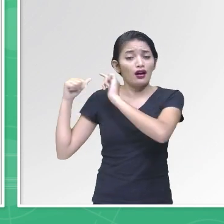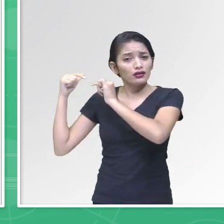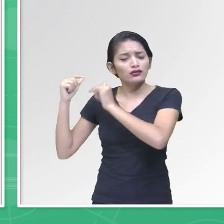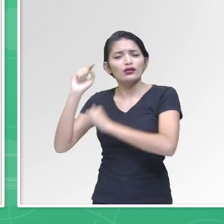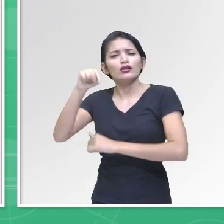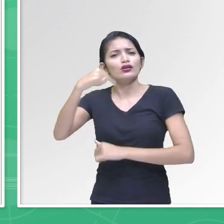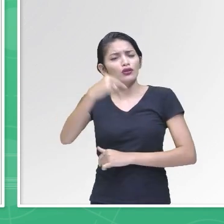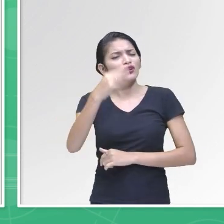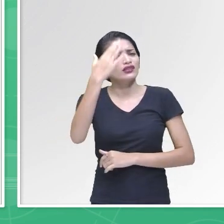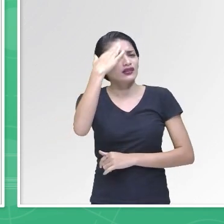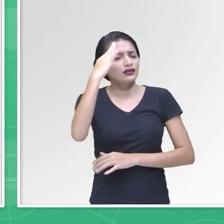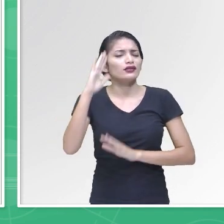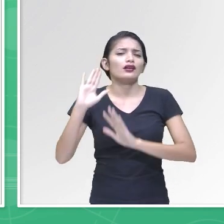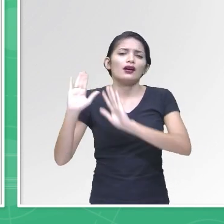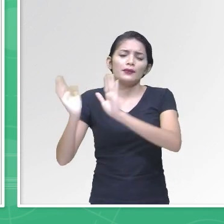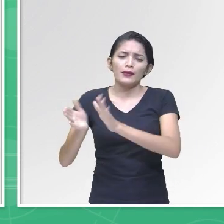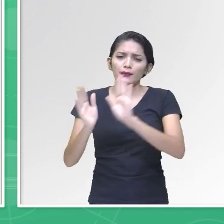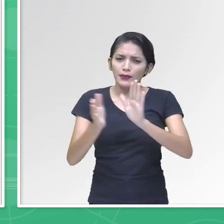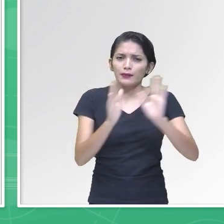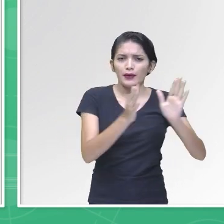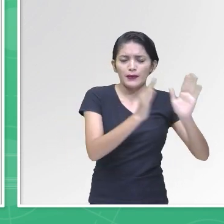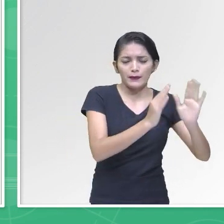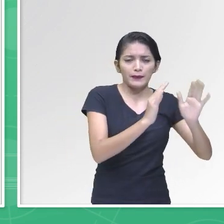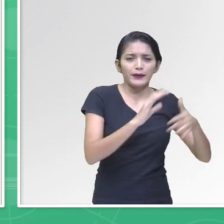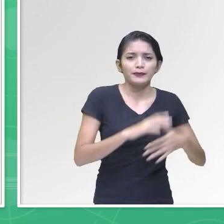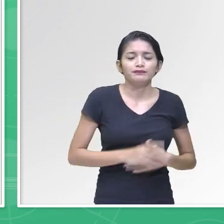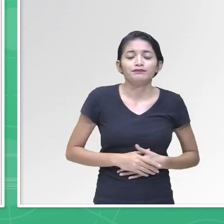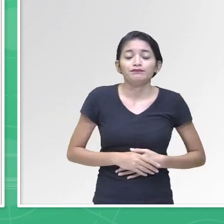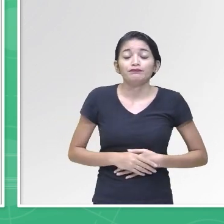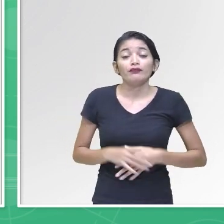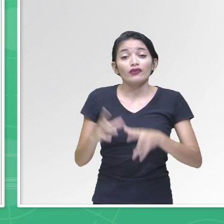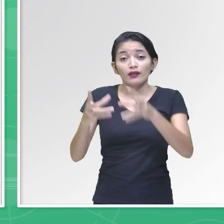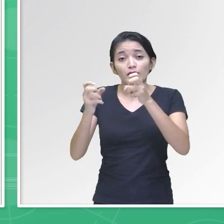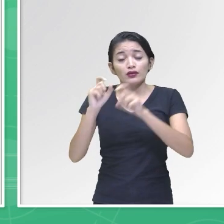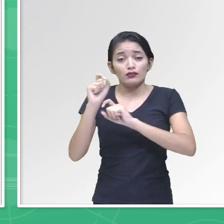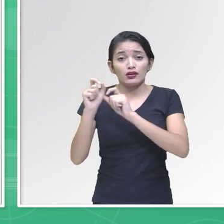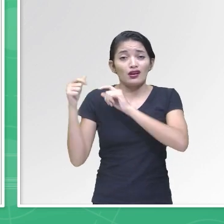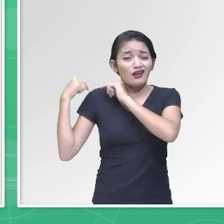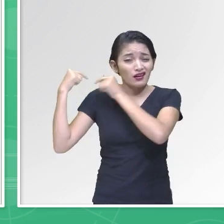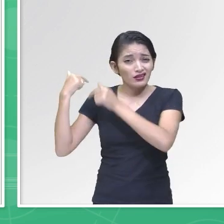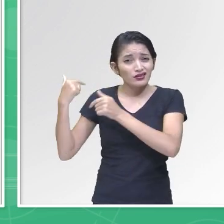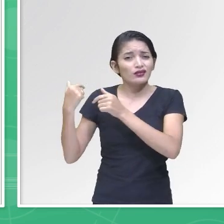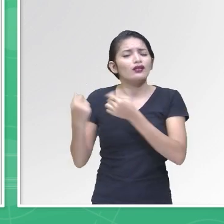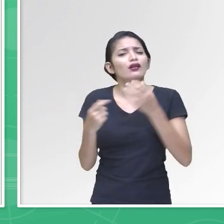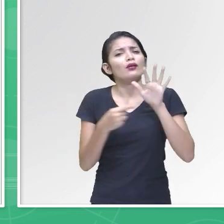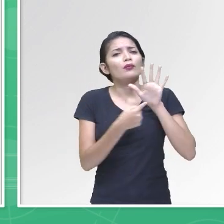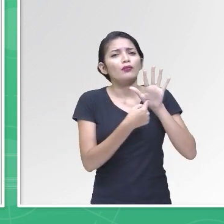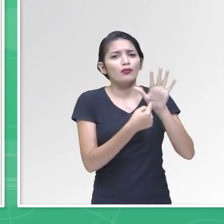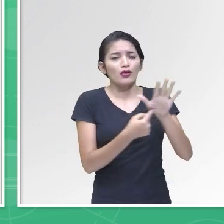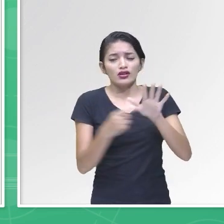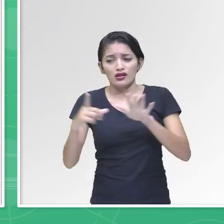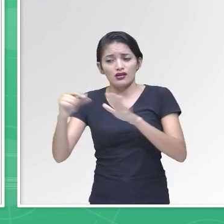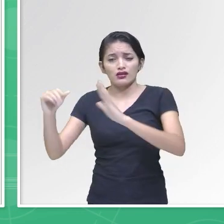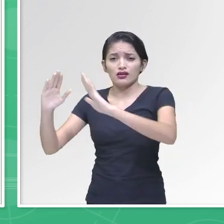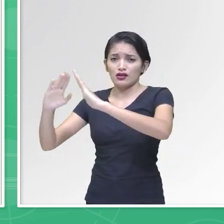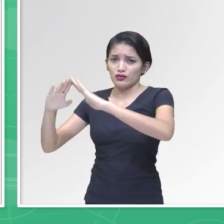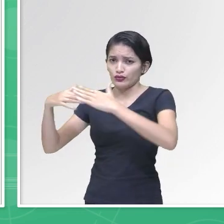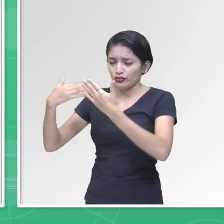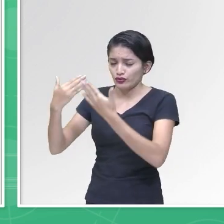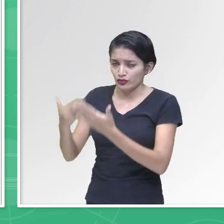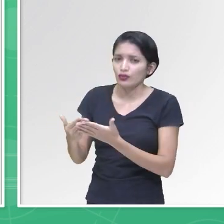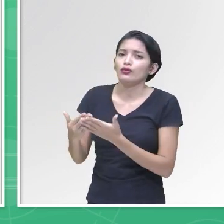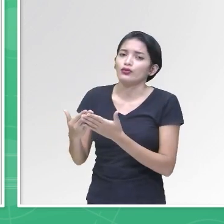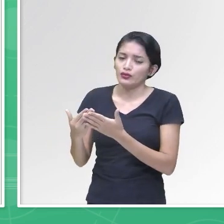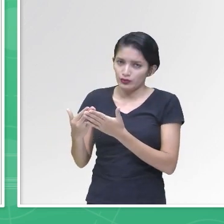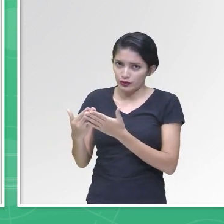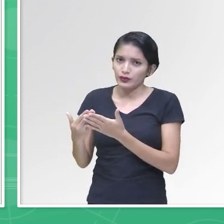os processos emancipatórios. A percepção tradicional dita a saída da escola,